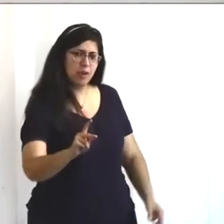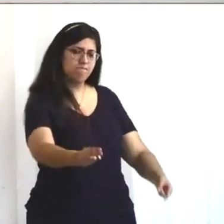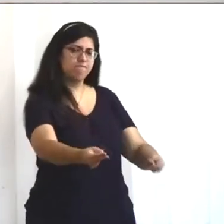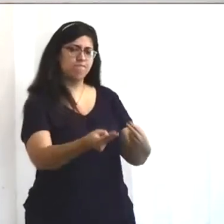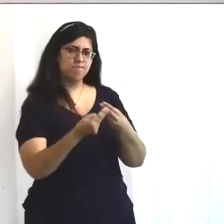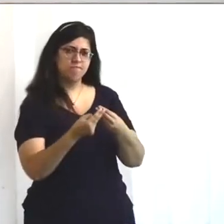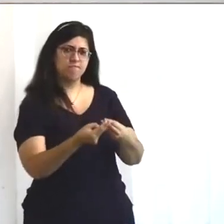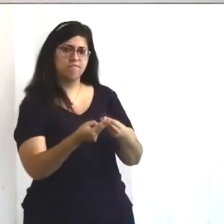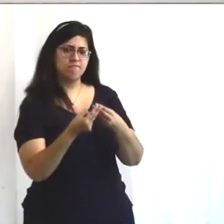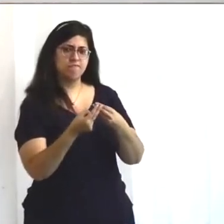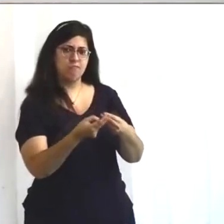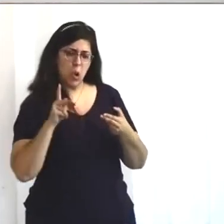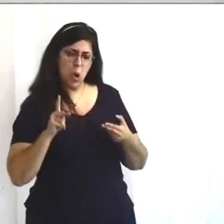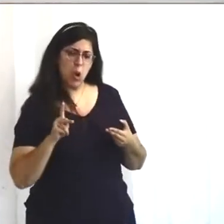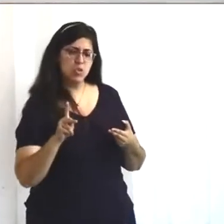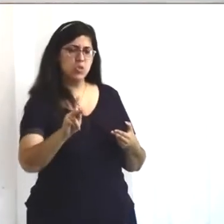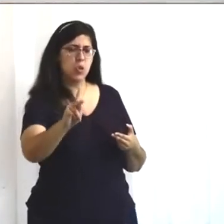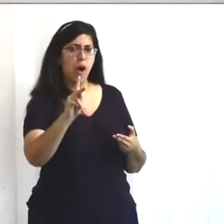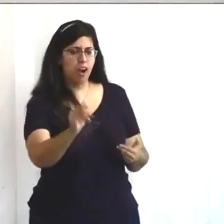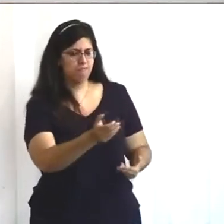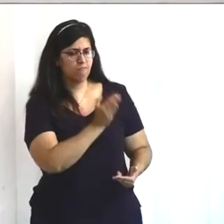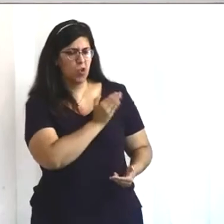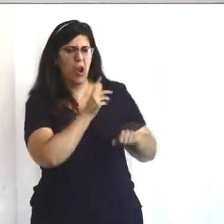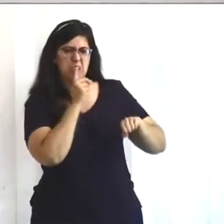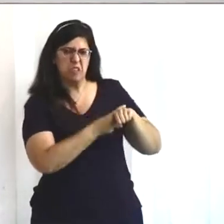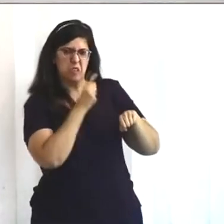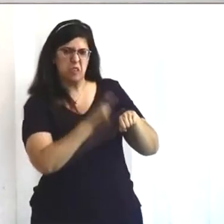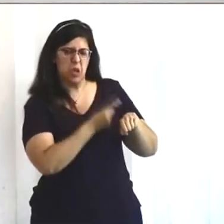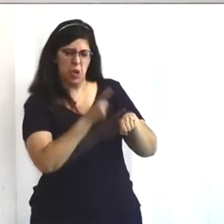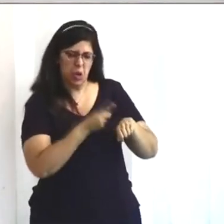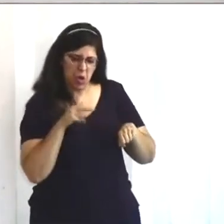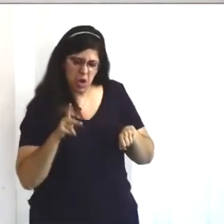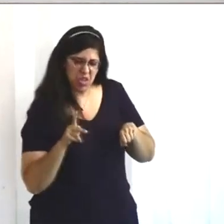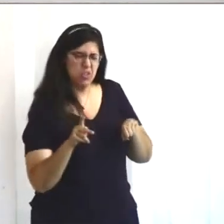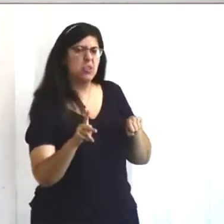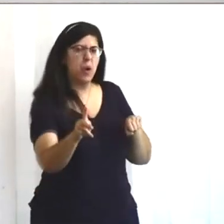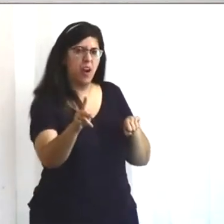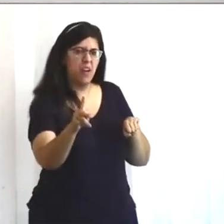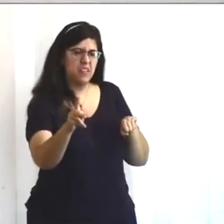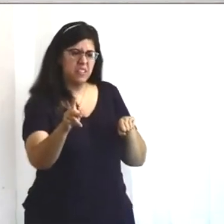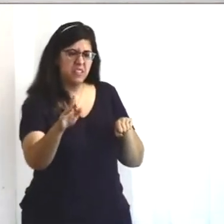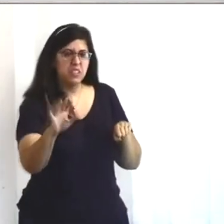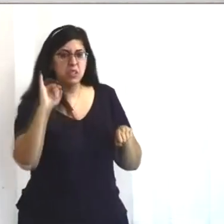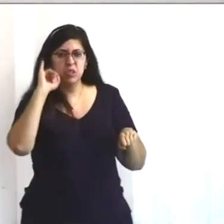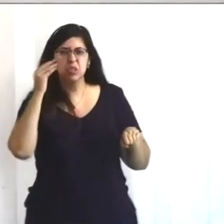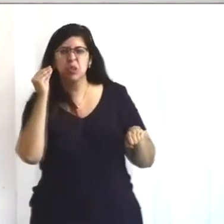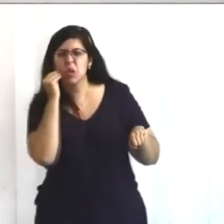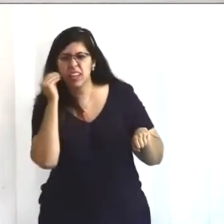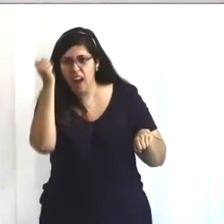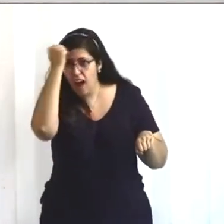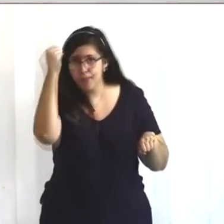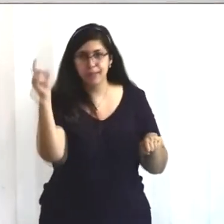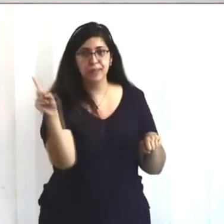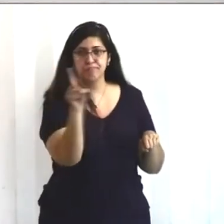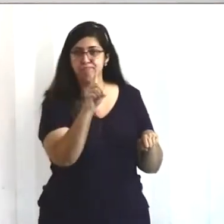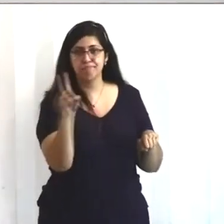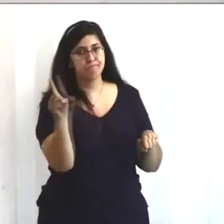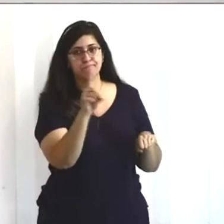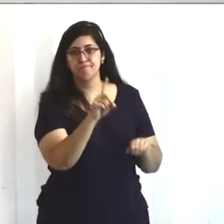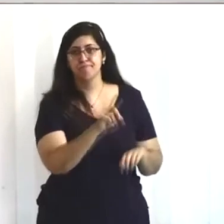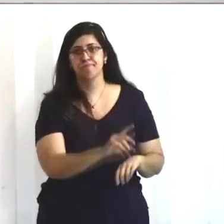das trevas, porque você já foi selado pelo Espírito Santo. E então eu quero tirar aquilo que puder, se